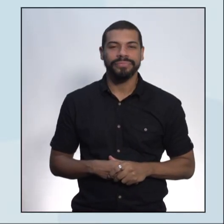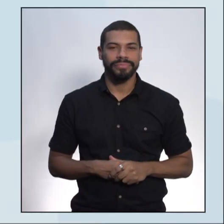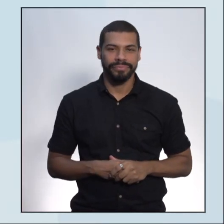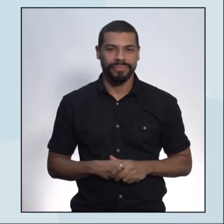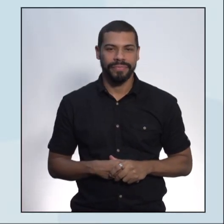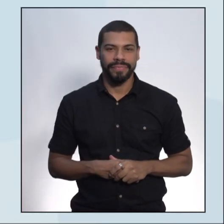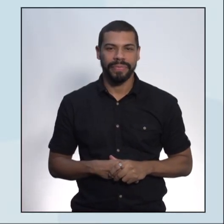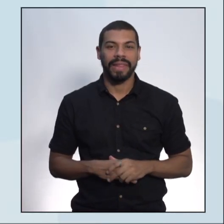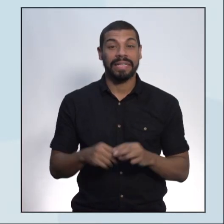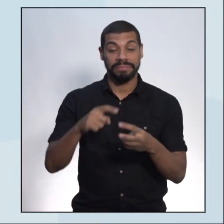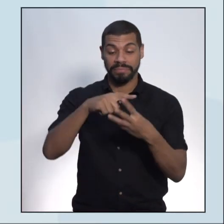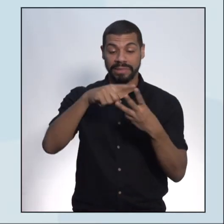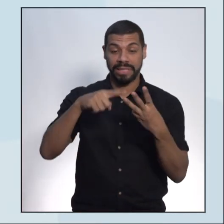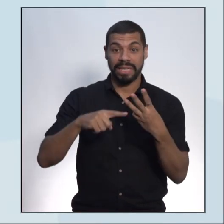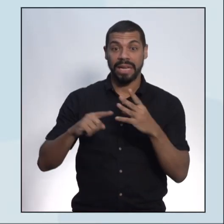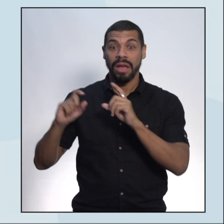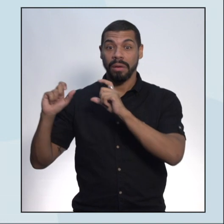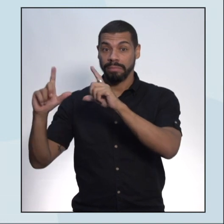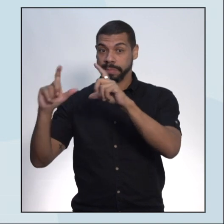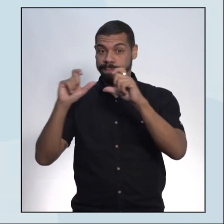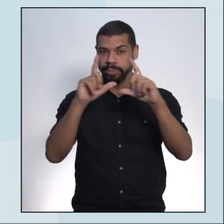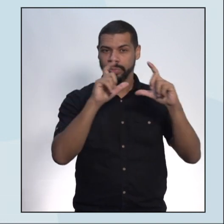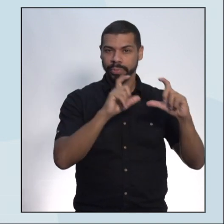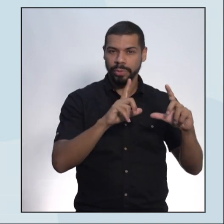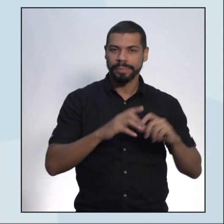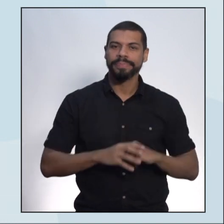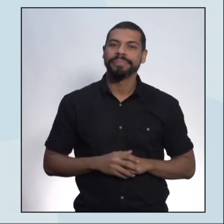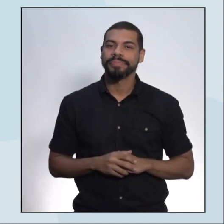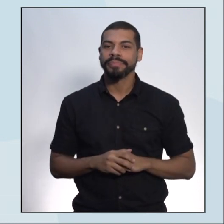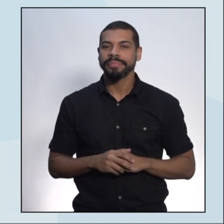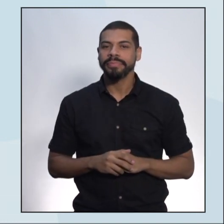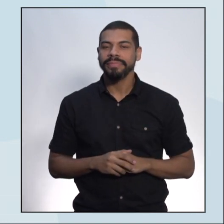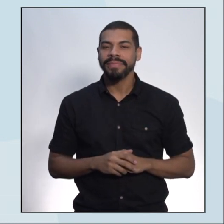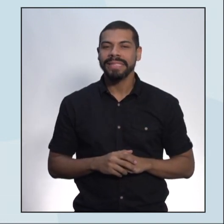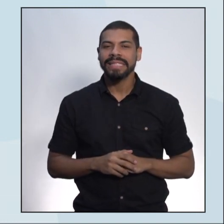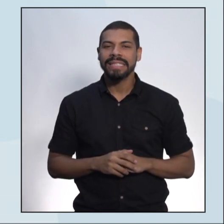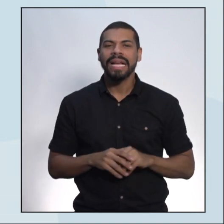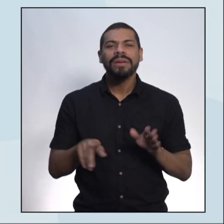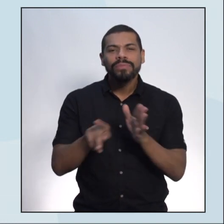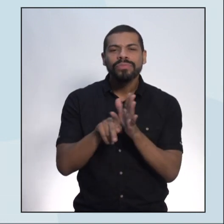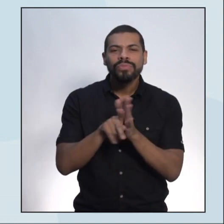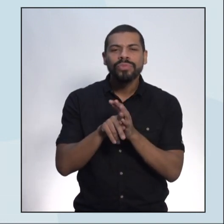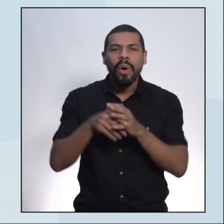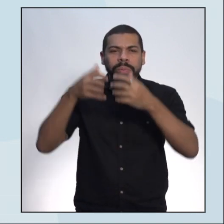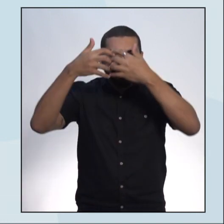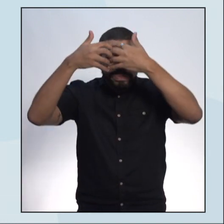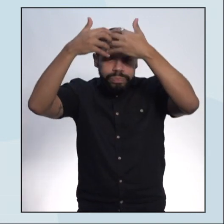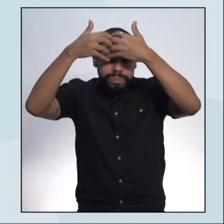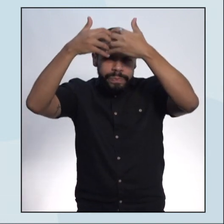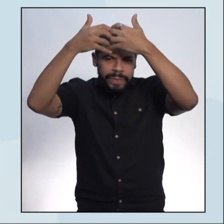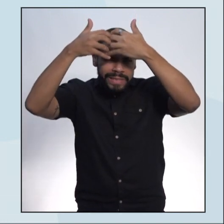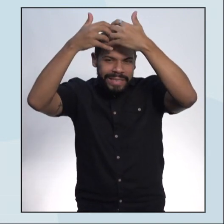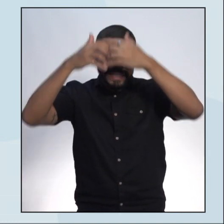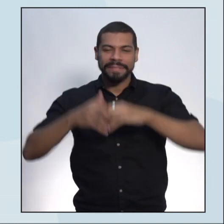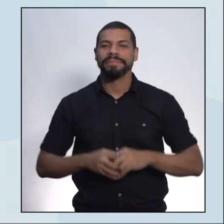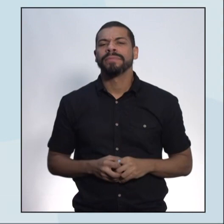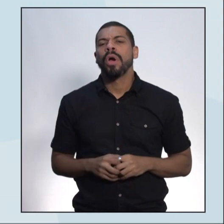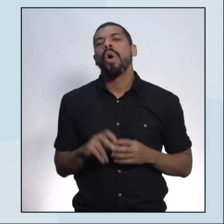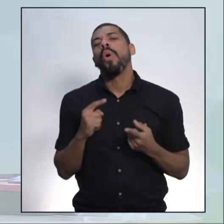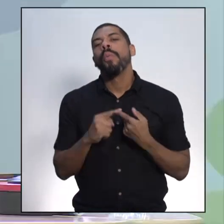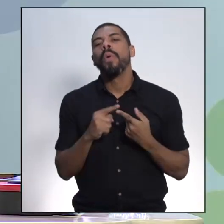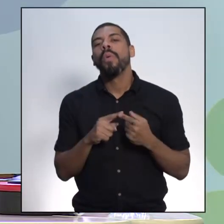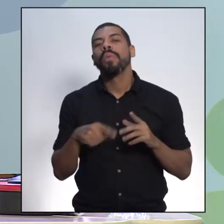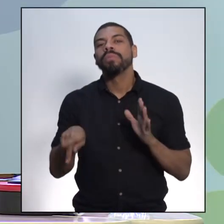três imagens, né? E uma imagem que eu gosto muito é aquela que fala lá do cérebro, que está ali no finalzinho, porque o cérebro